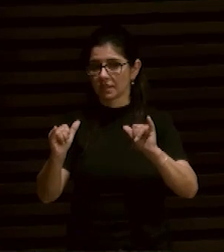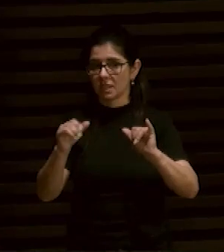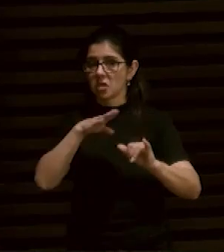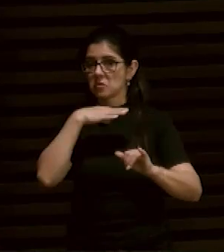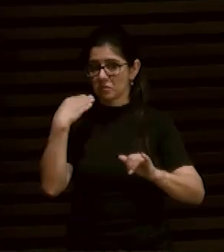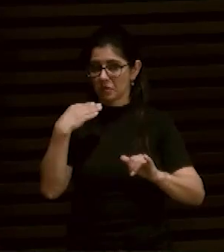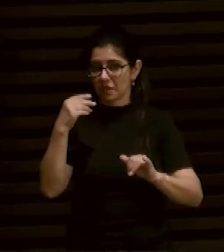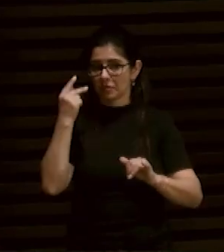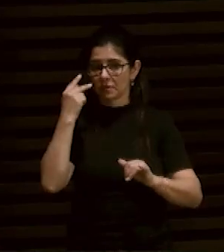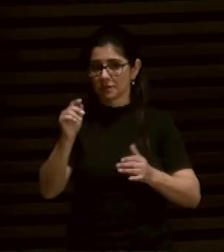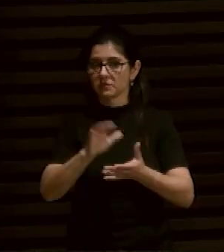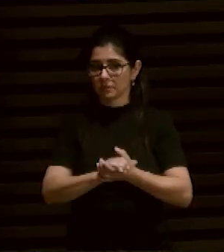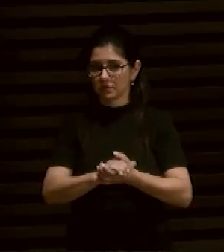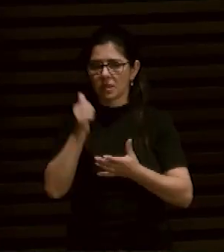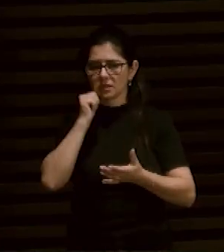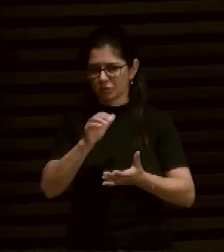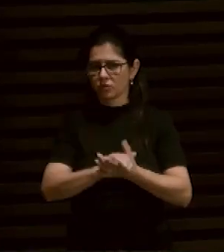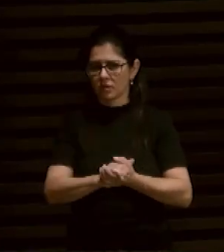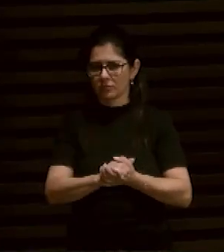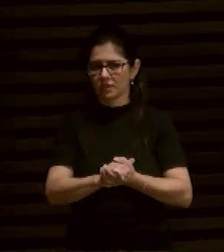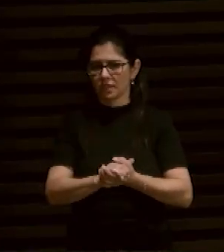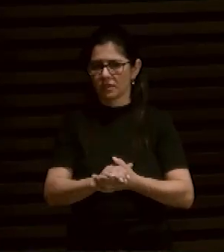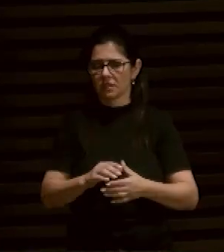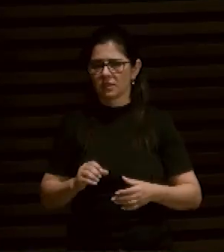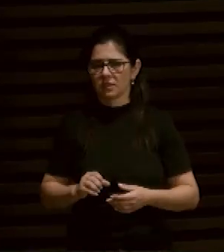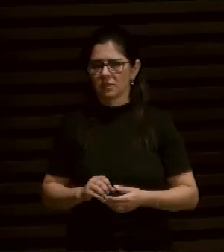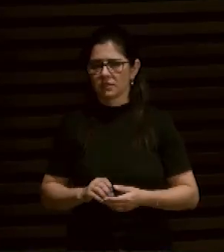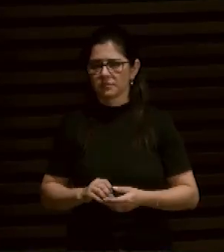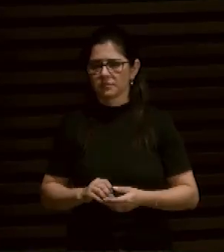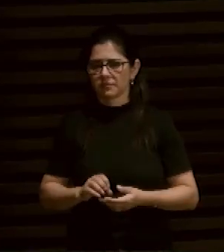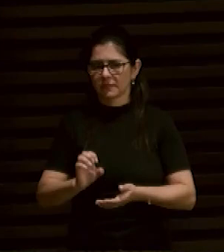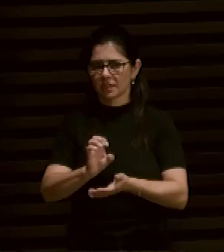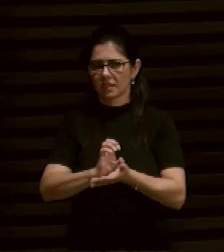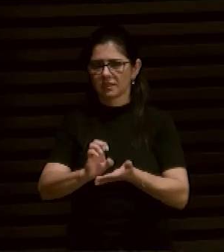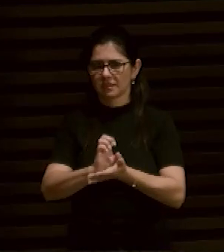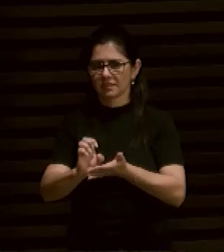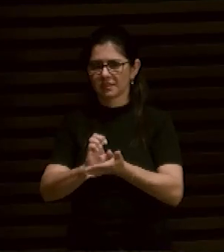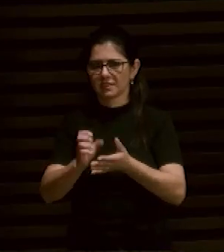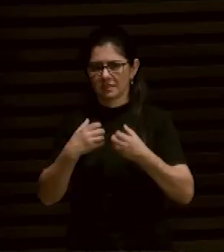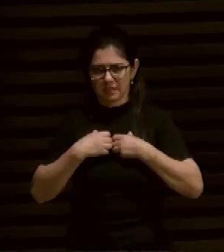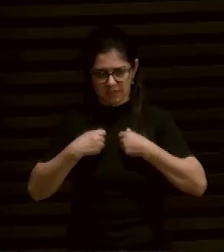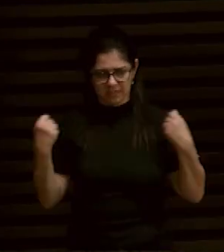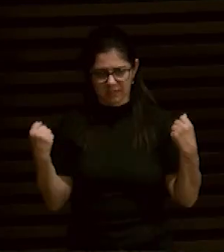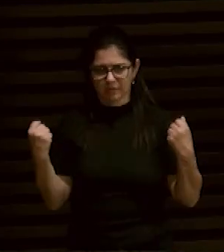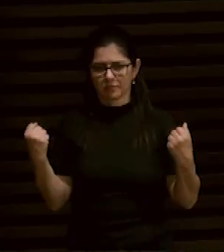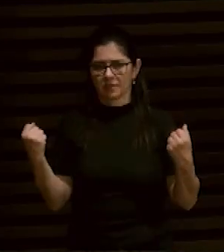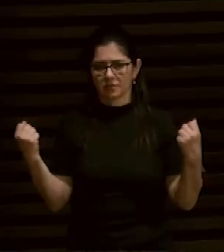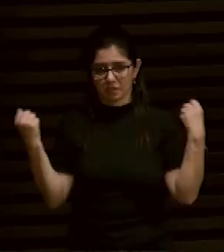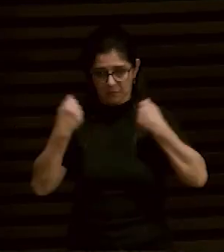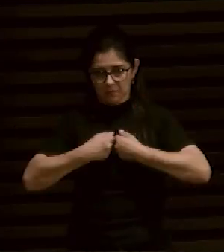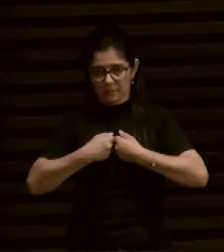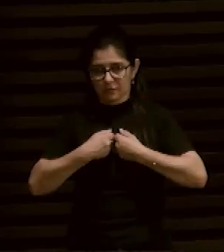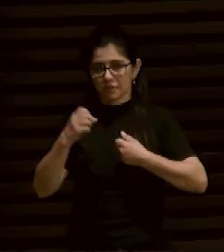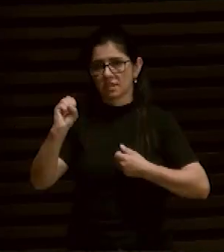diz o texto que ele rasgou as suas vestes, cobriu-se de pano de saco e dormia dentro do pano de saco. Mas o